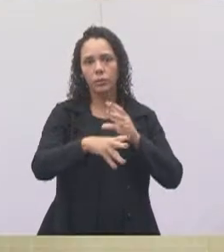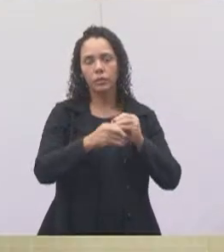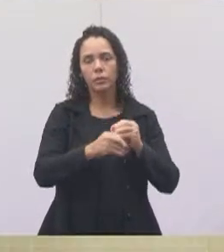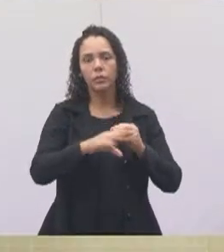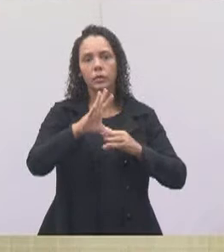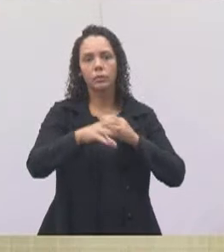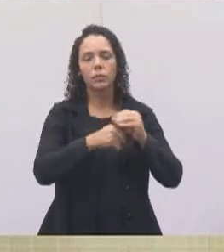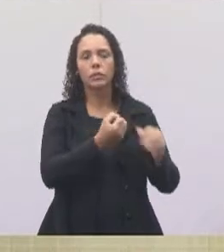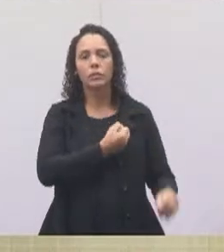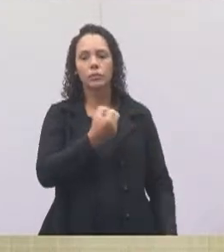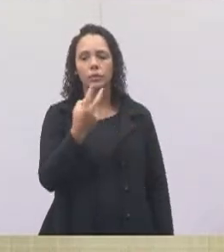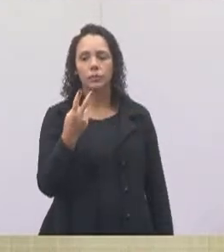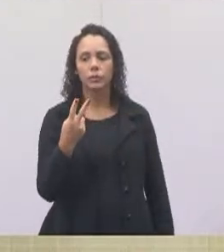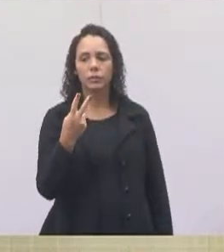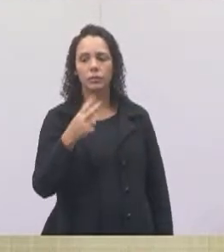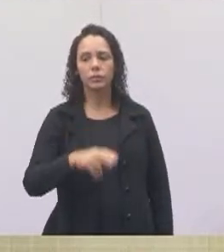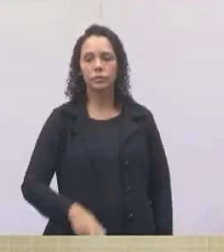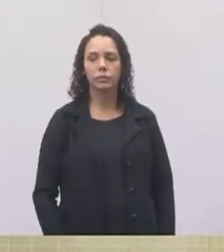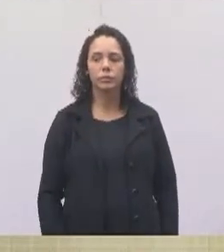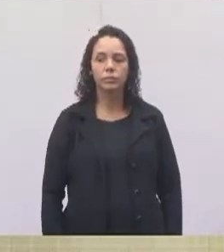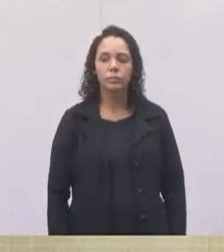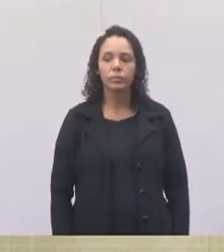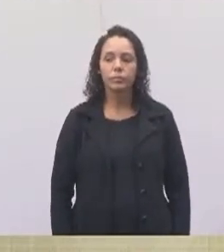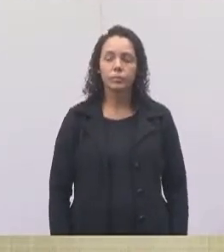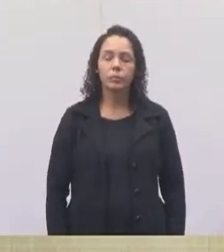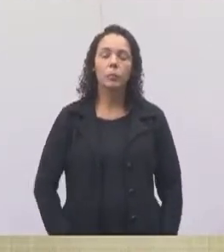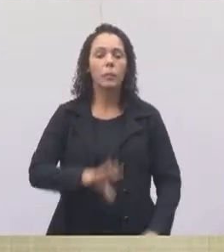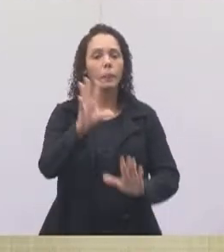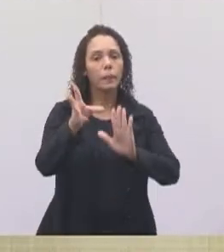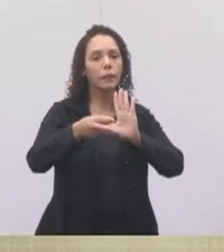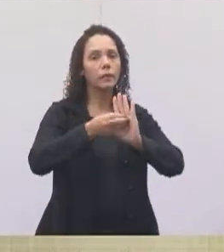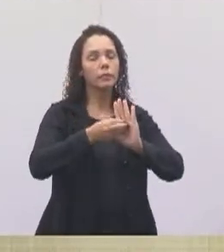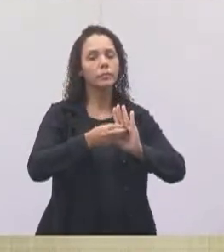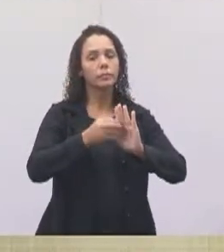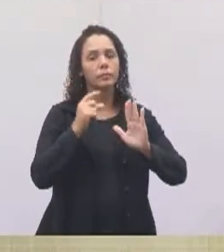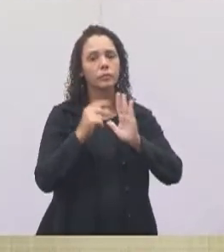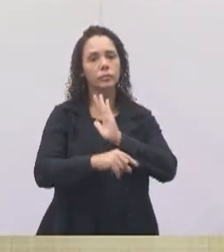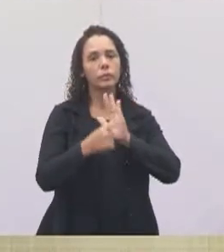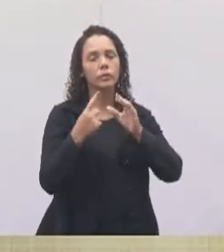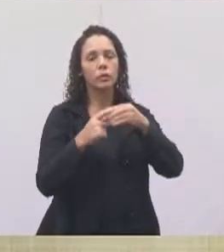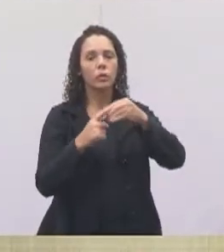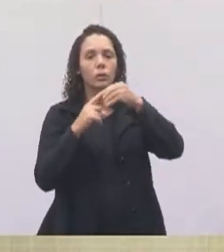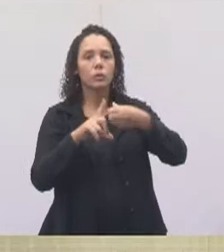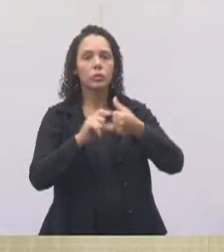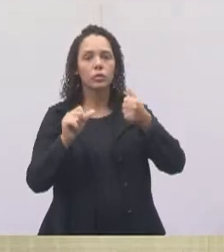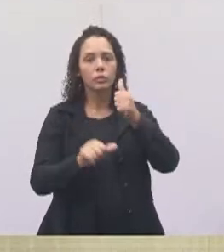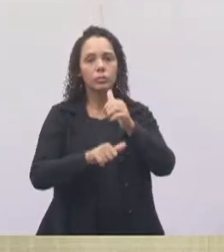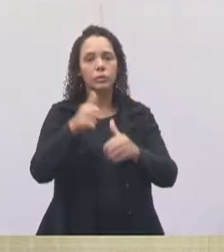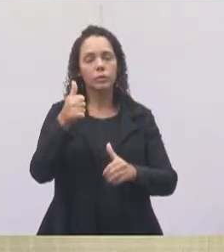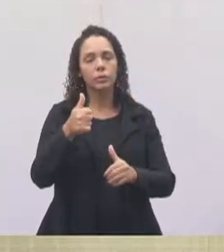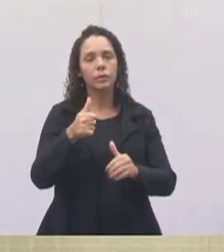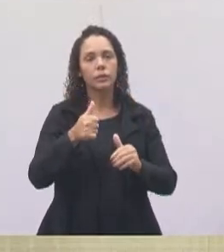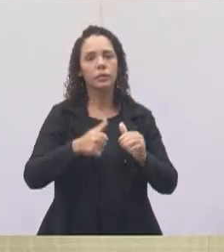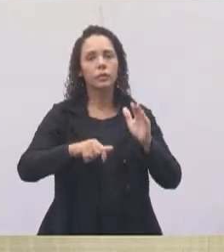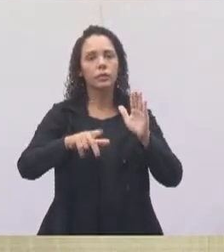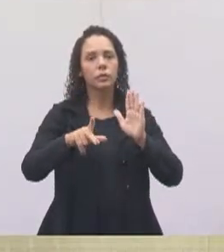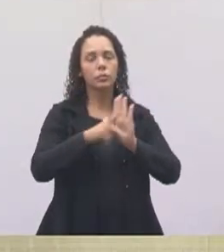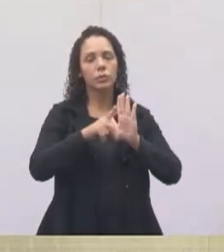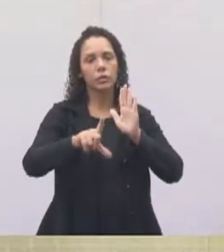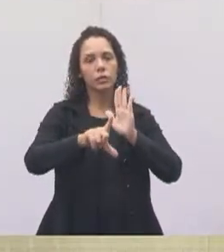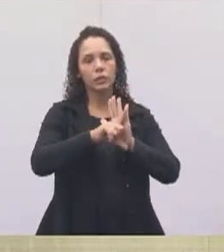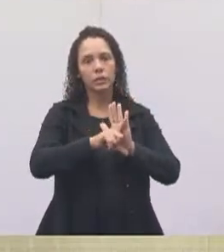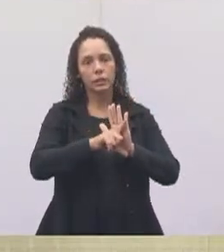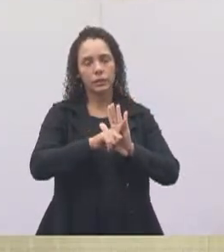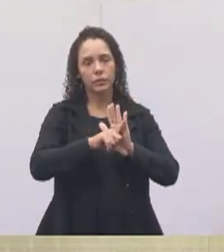Emenda número 2. Fica incluído o parágrafo único no artigo 1º do projeto de lei em epígrafe, com a